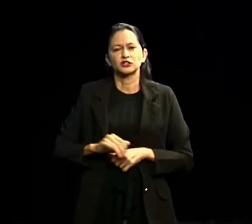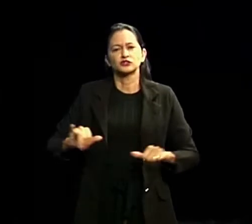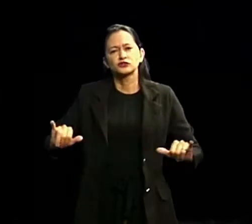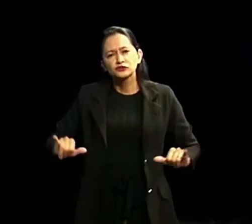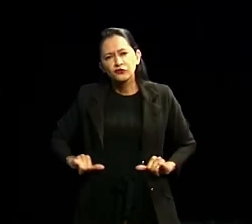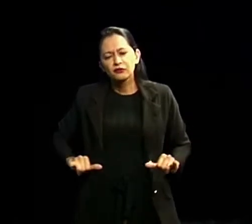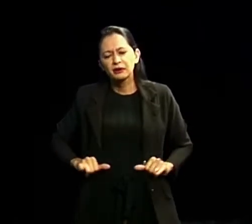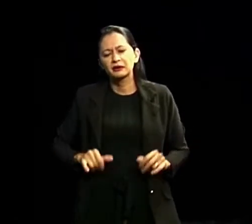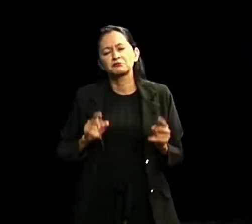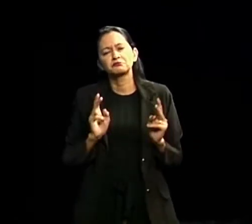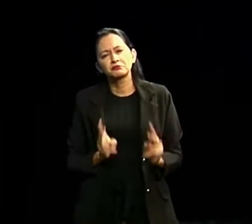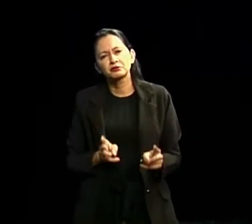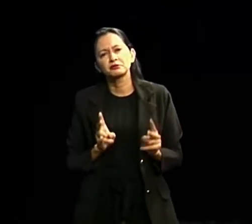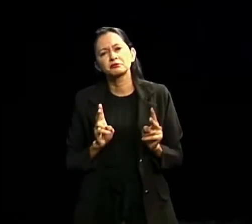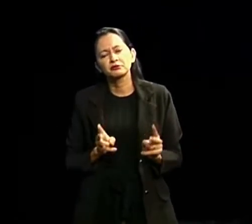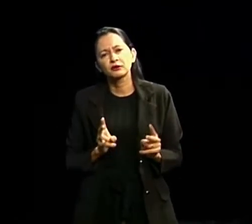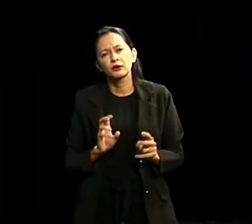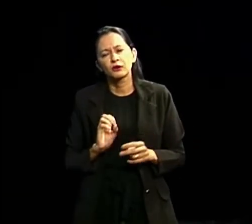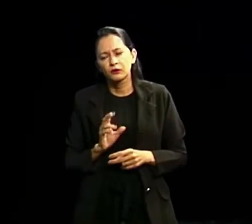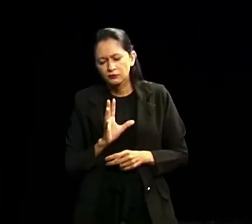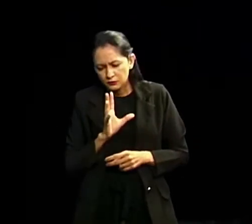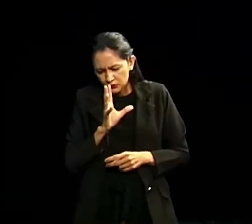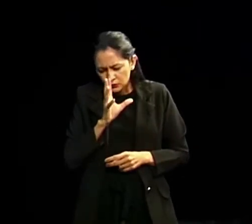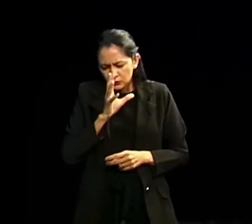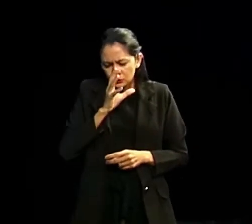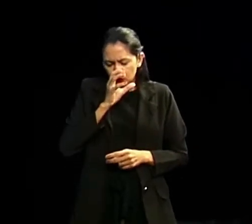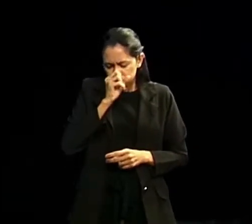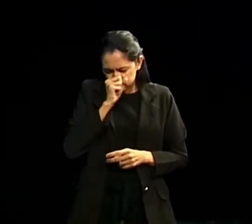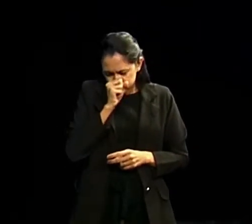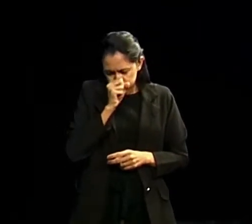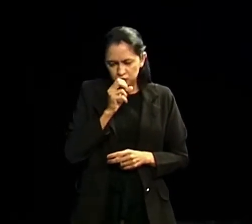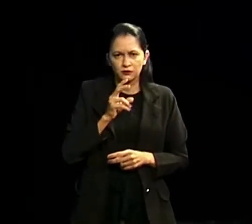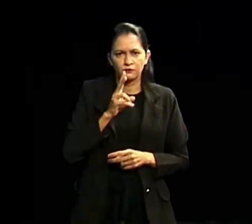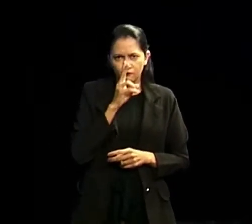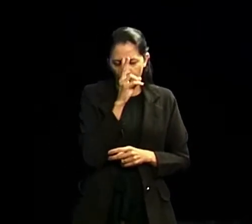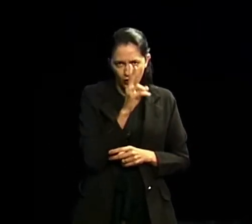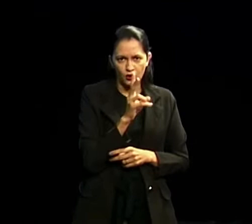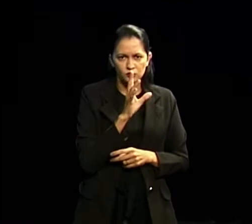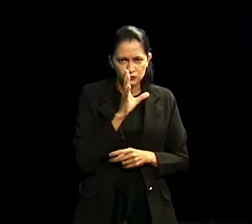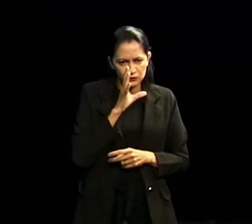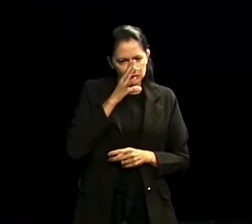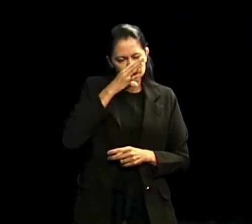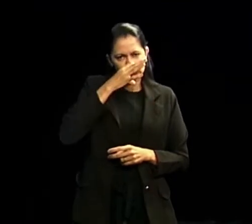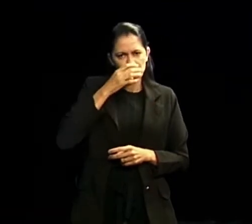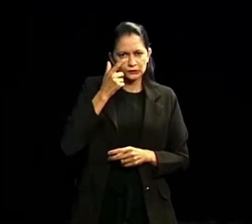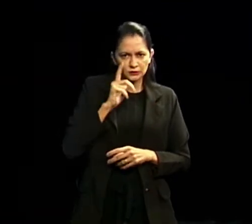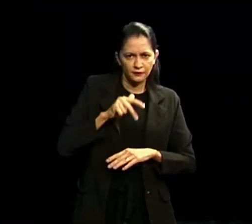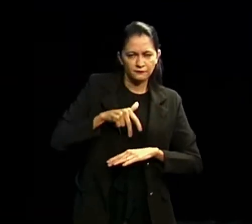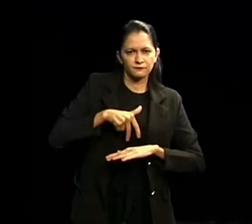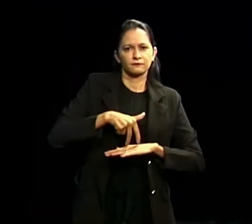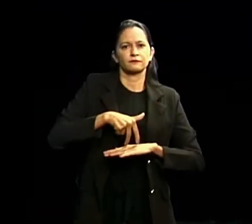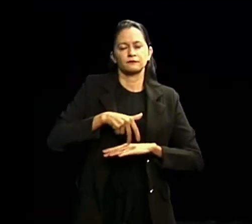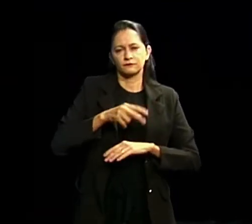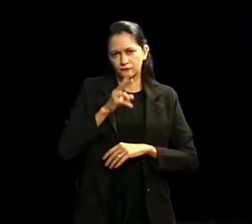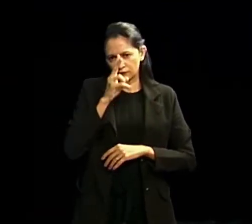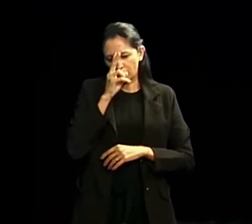sofrer por causa disso ou ser forte por causa disso. Escolha ser forte.